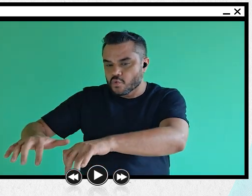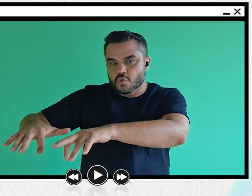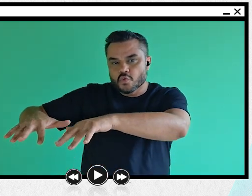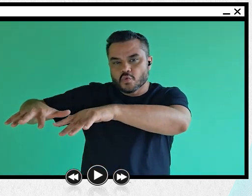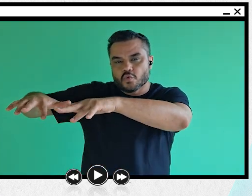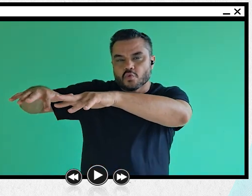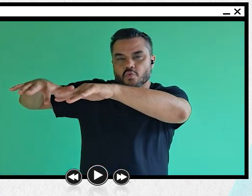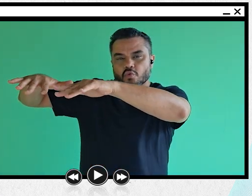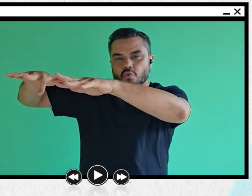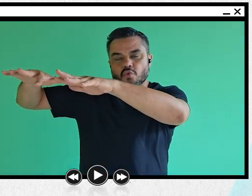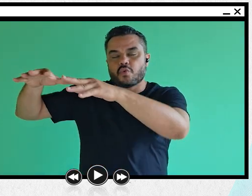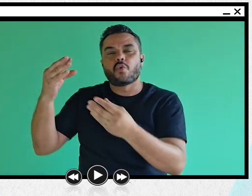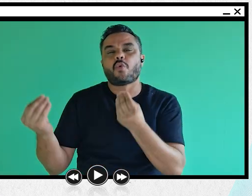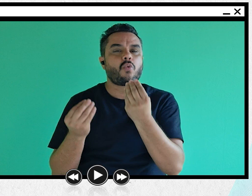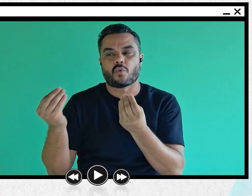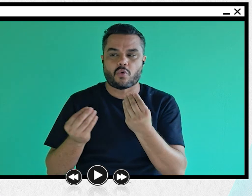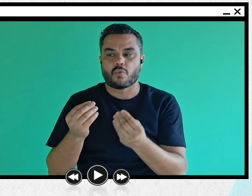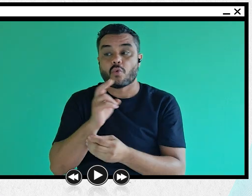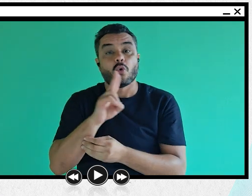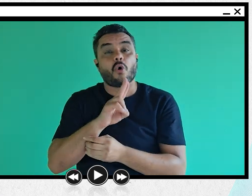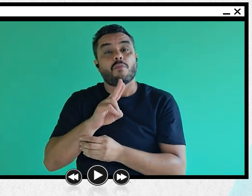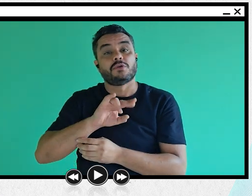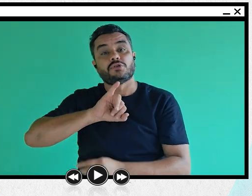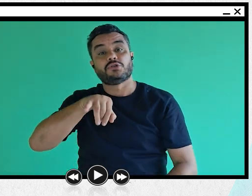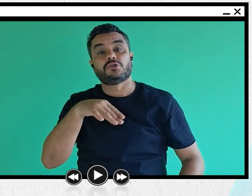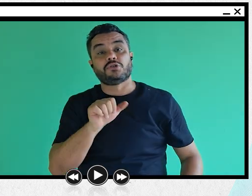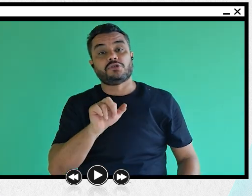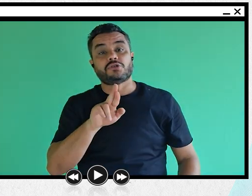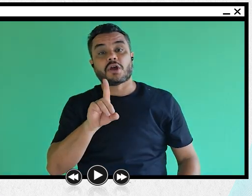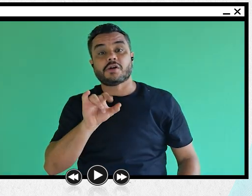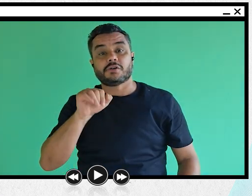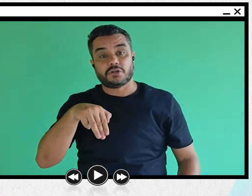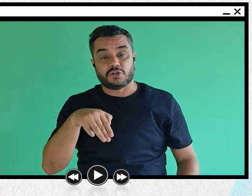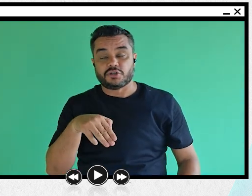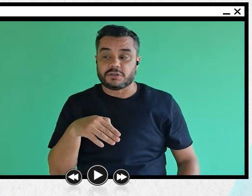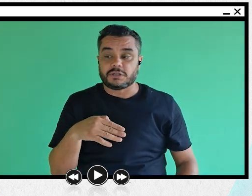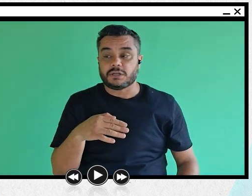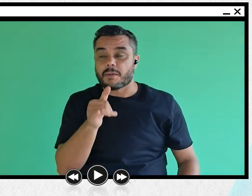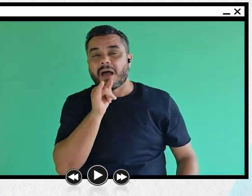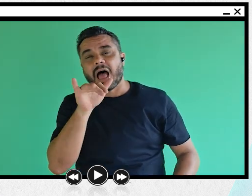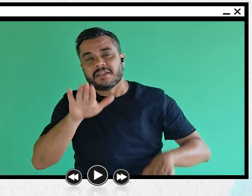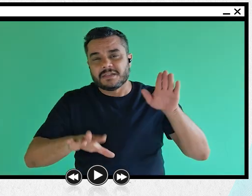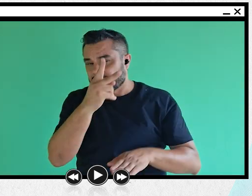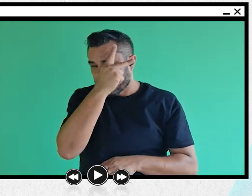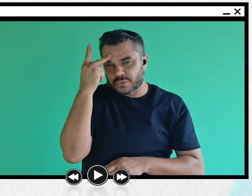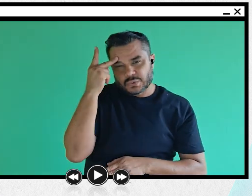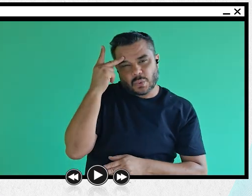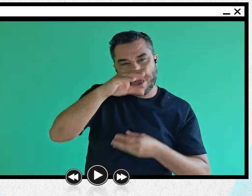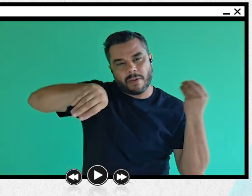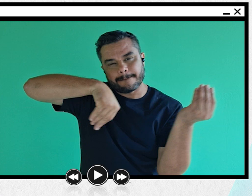jardim filtrante faz parte, também pode chamar, tem gente que chama de wetland, tem gente que mistura português com inglês,